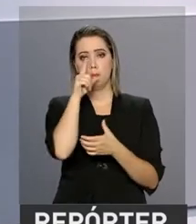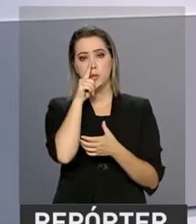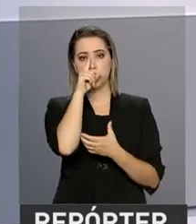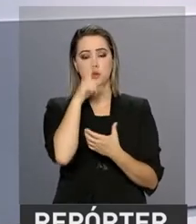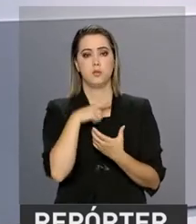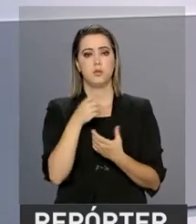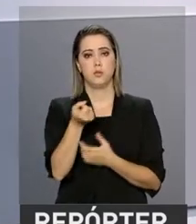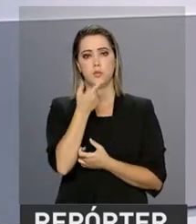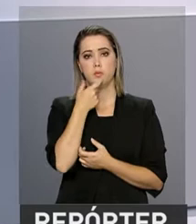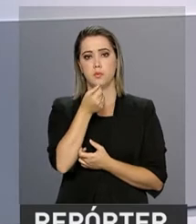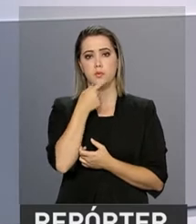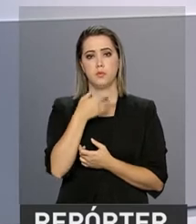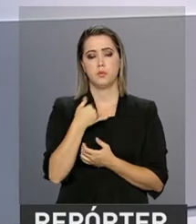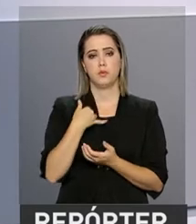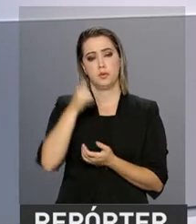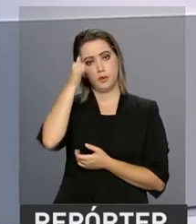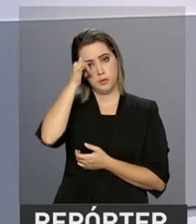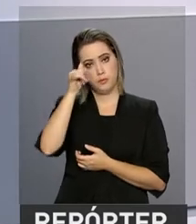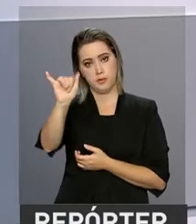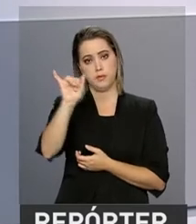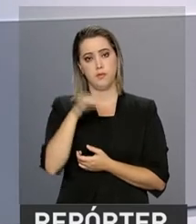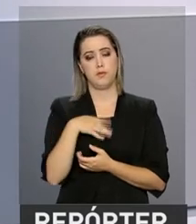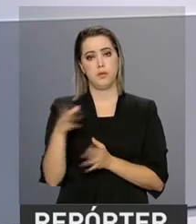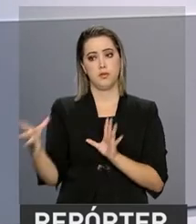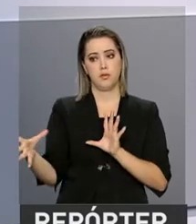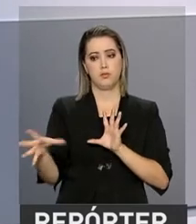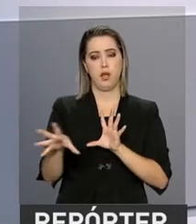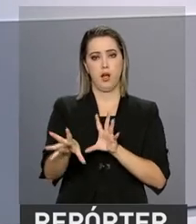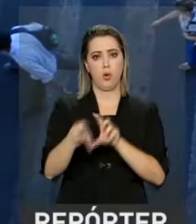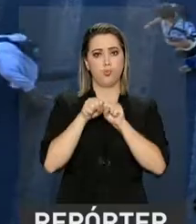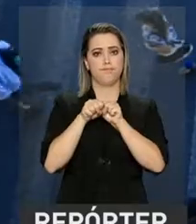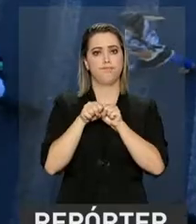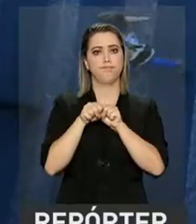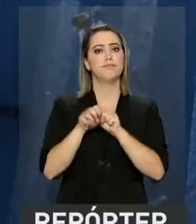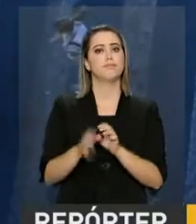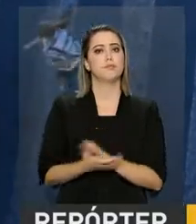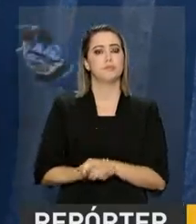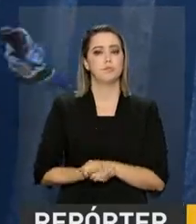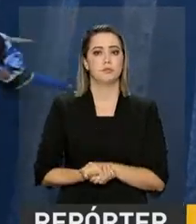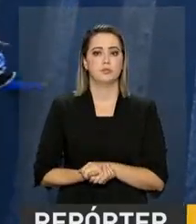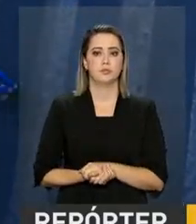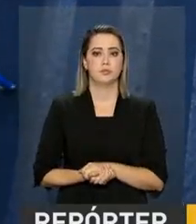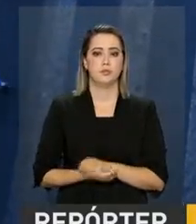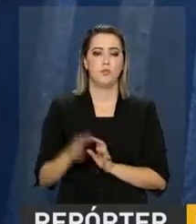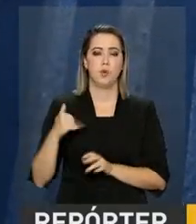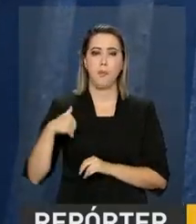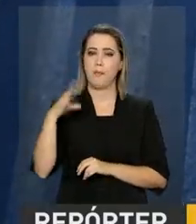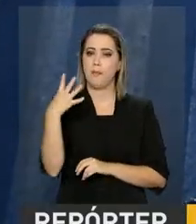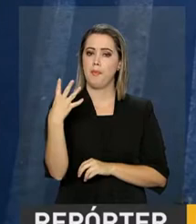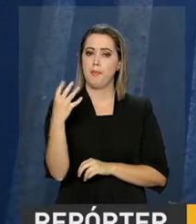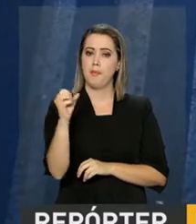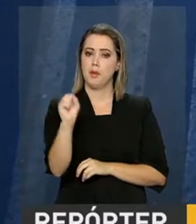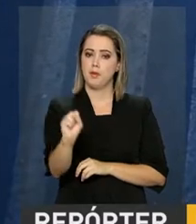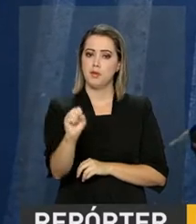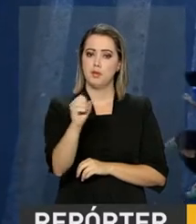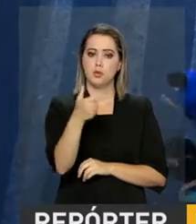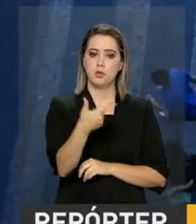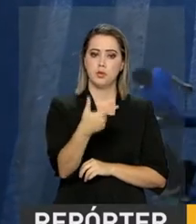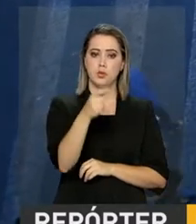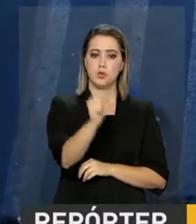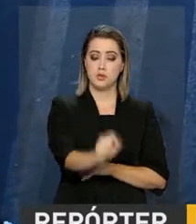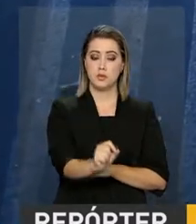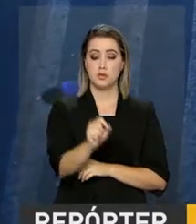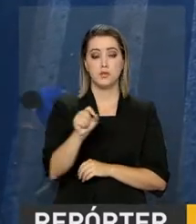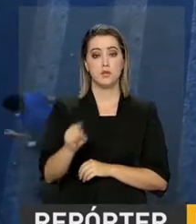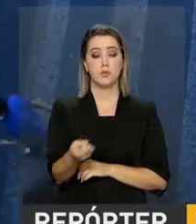tomar um medicamento que deve impedir a contaminação mais de 820 mil pessoas